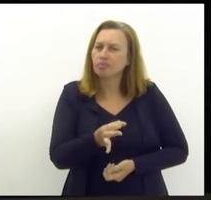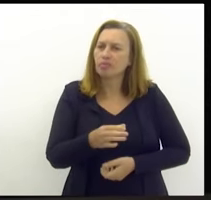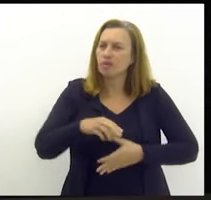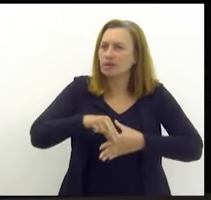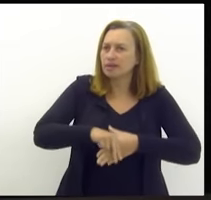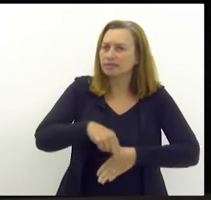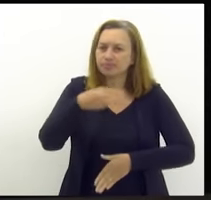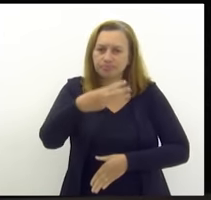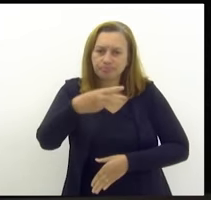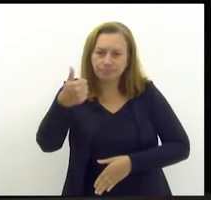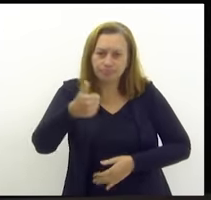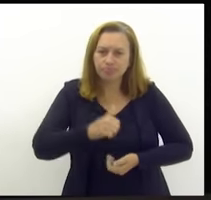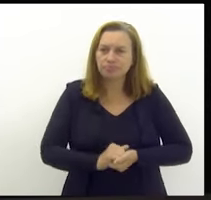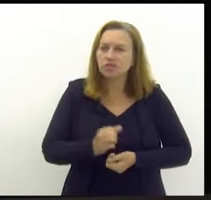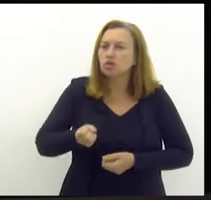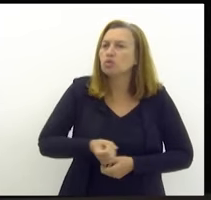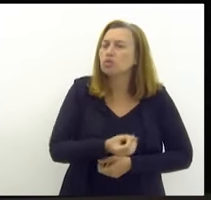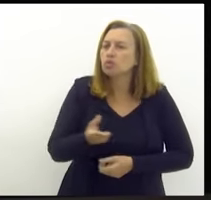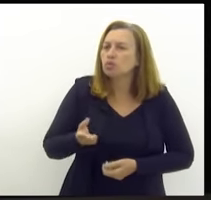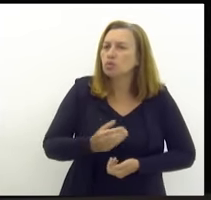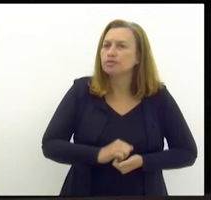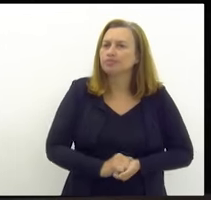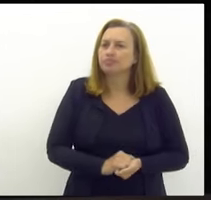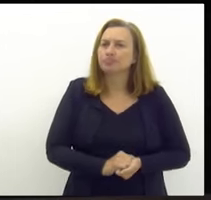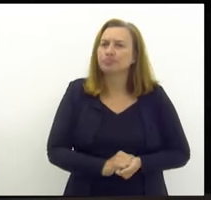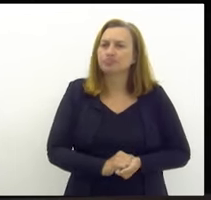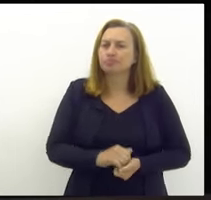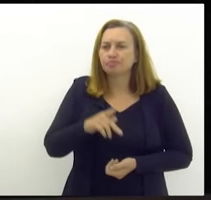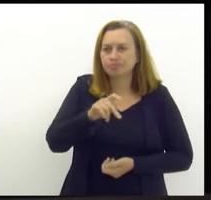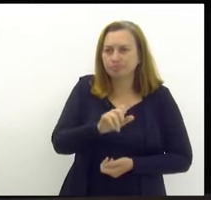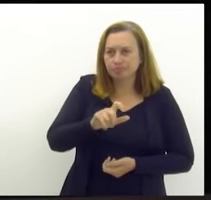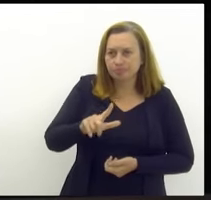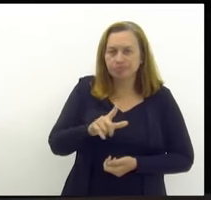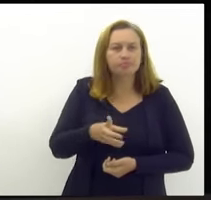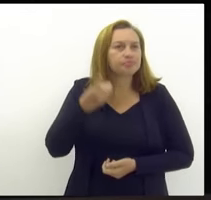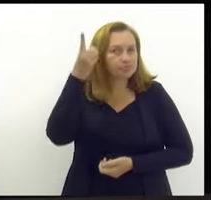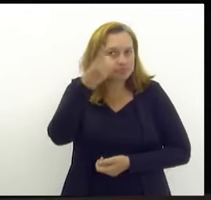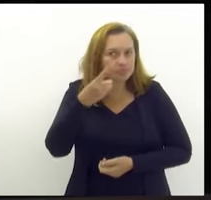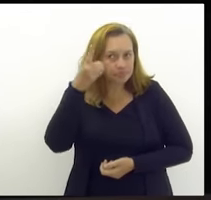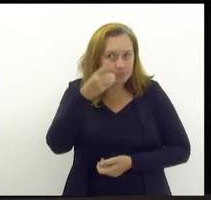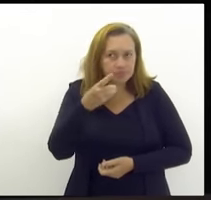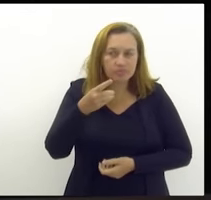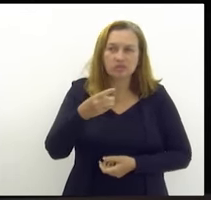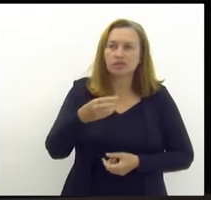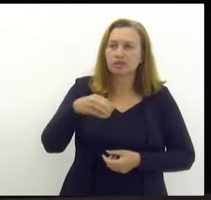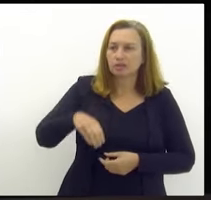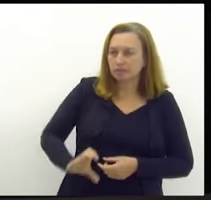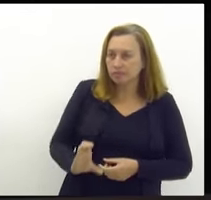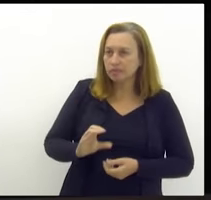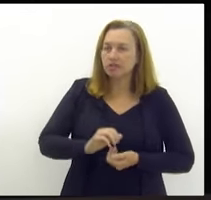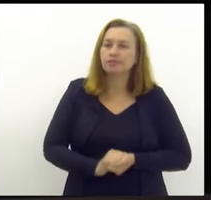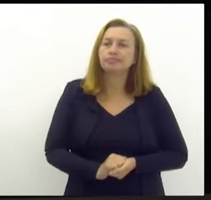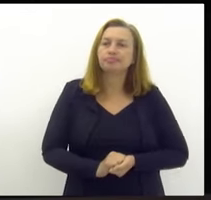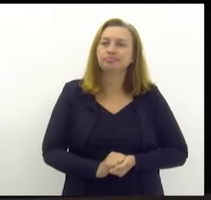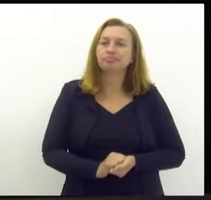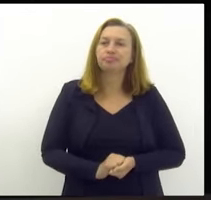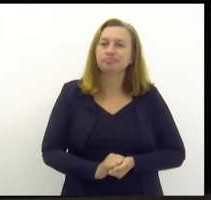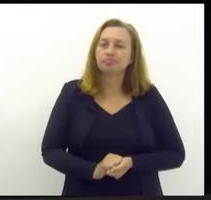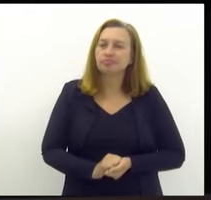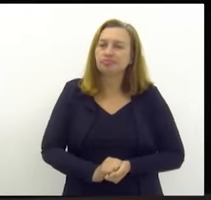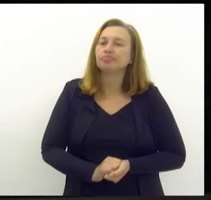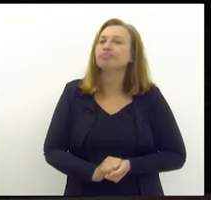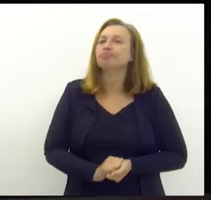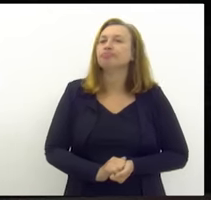31 o quanto em tipo penal deputado Carlos min que a gente diz que é um tipo aberto vale